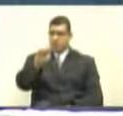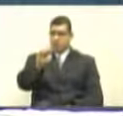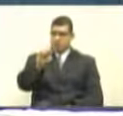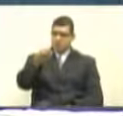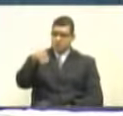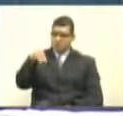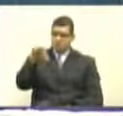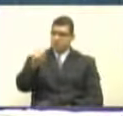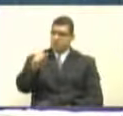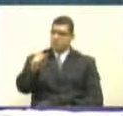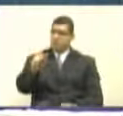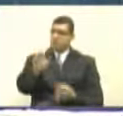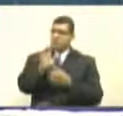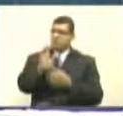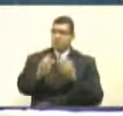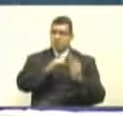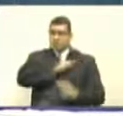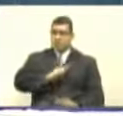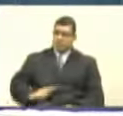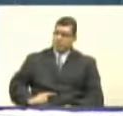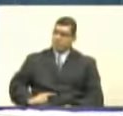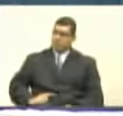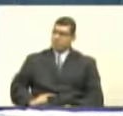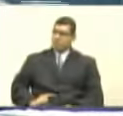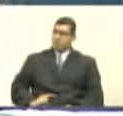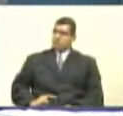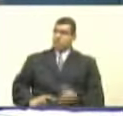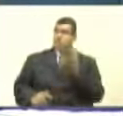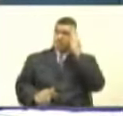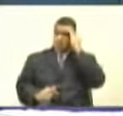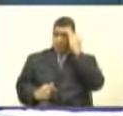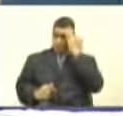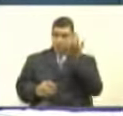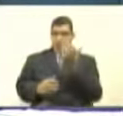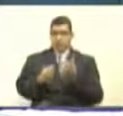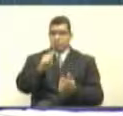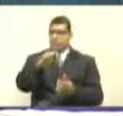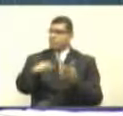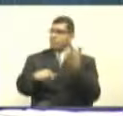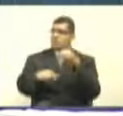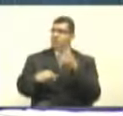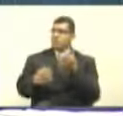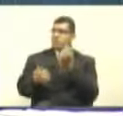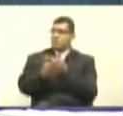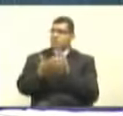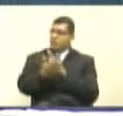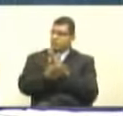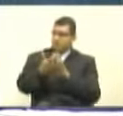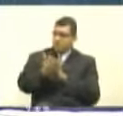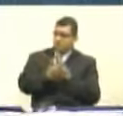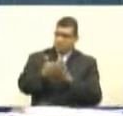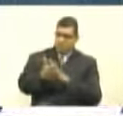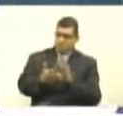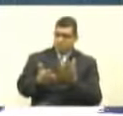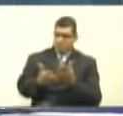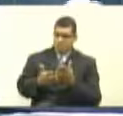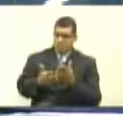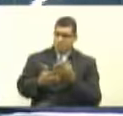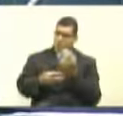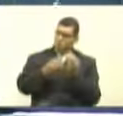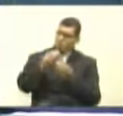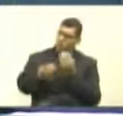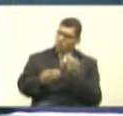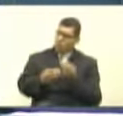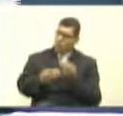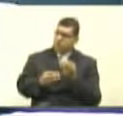Amazonprev, nomeado pelo governador, entende que a Amazonprev não tem que pagar custas. E